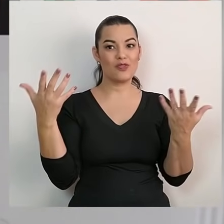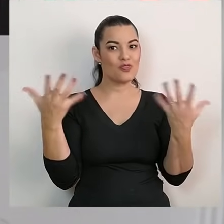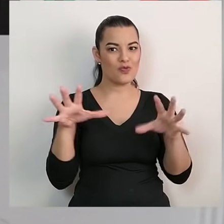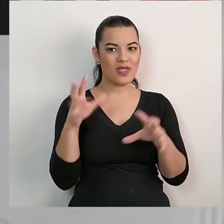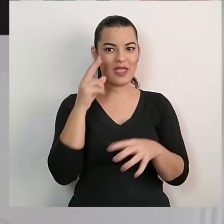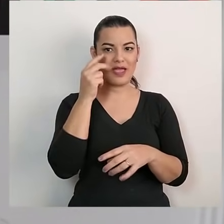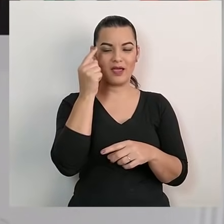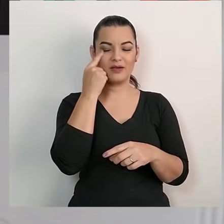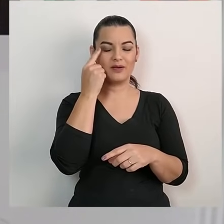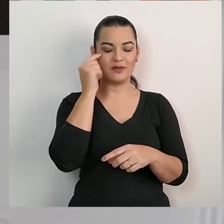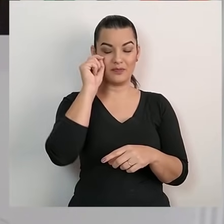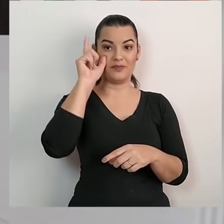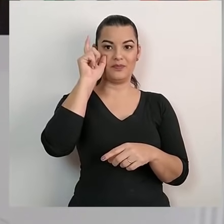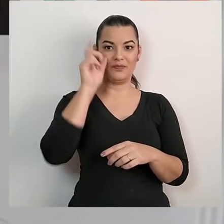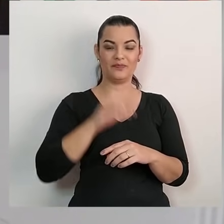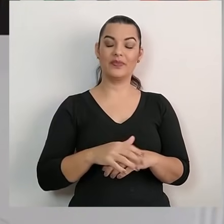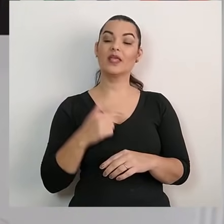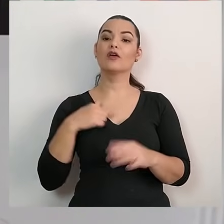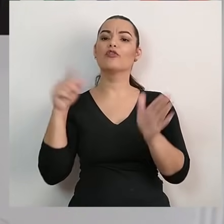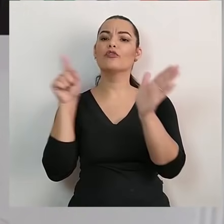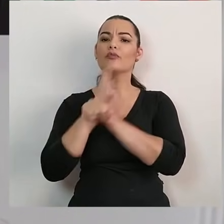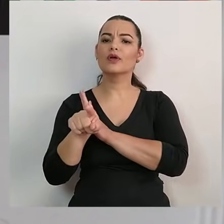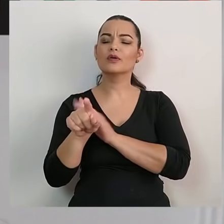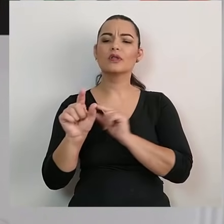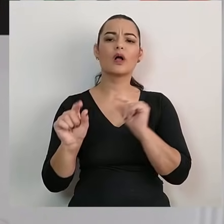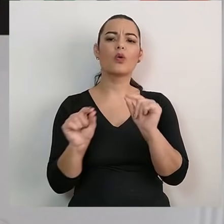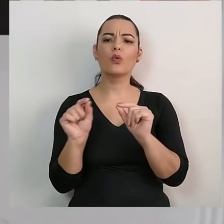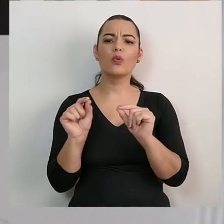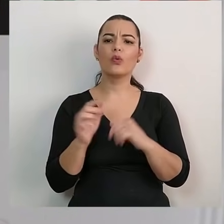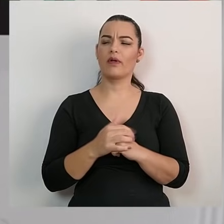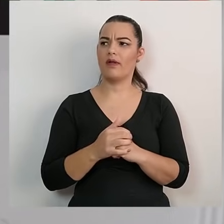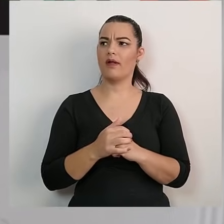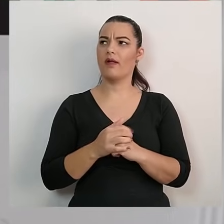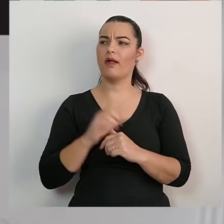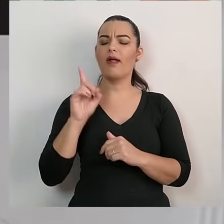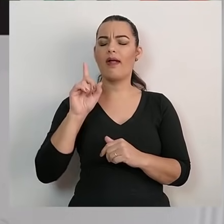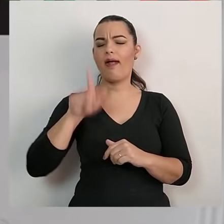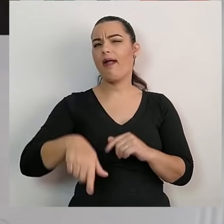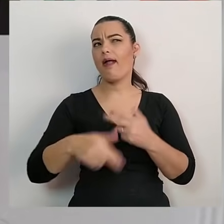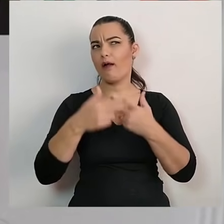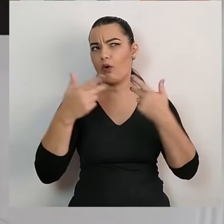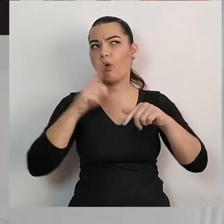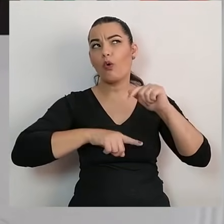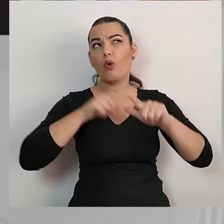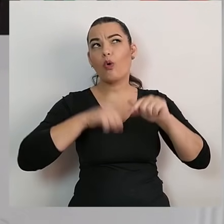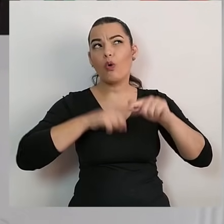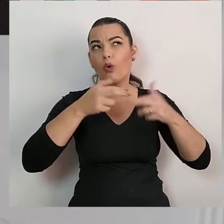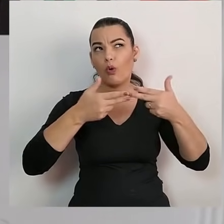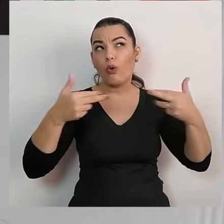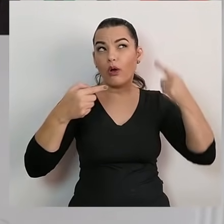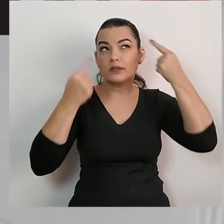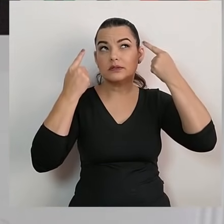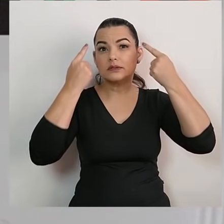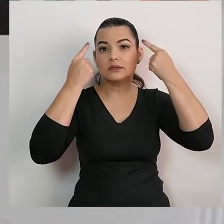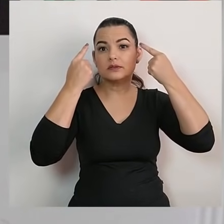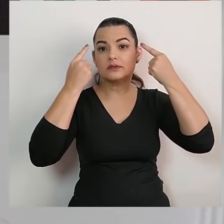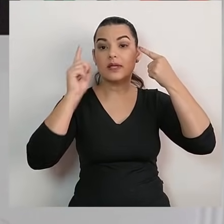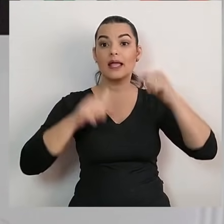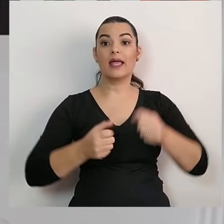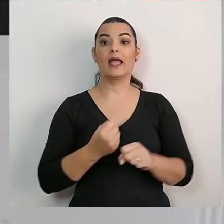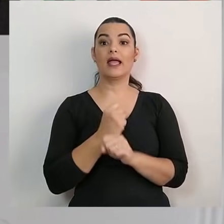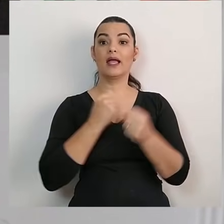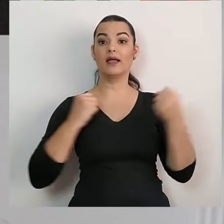Então, aí eu vou perguntar para vocês. É um objeto? É grande ou pequeno?